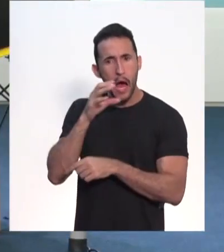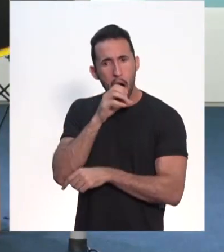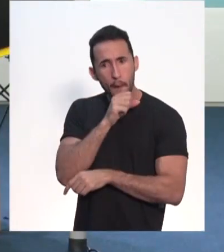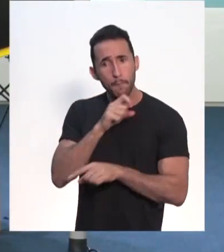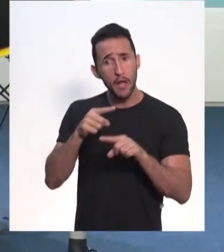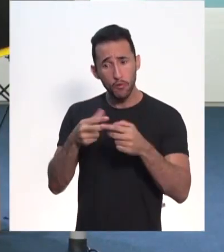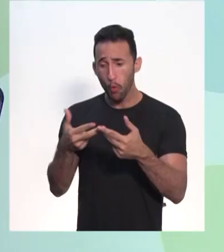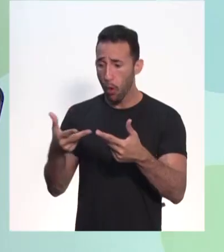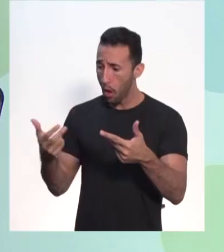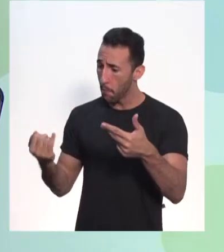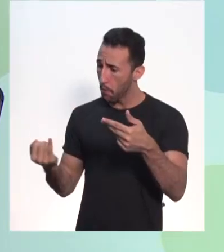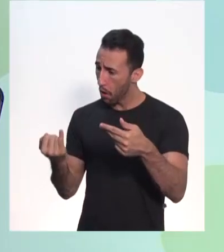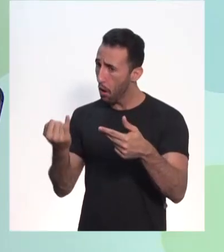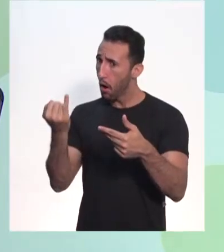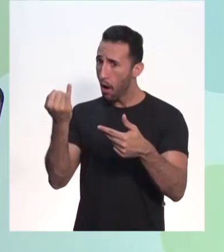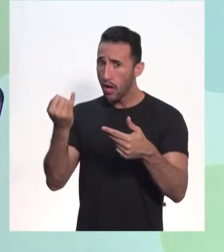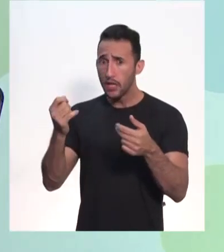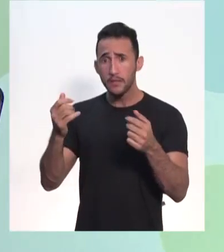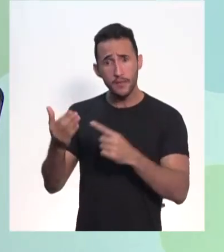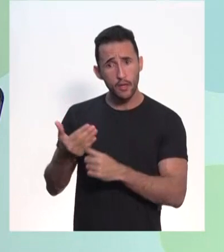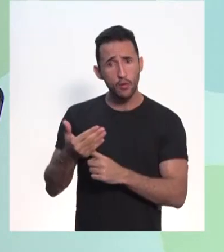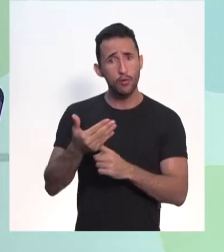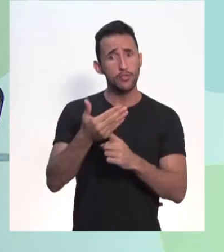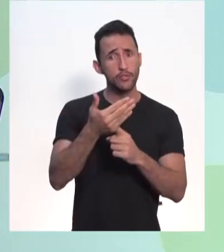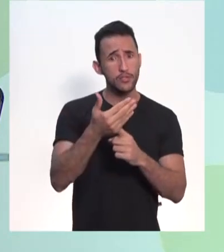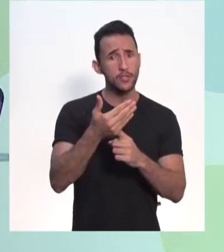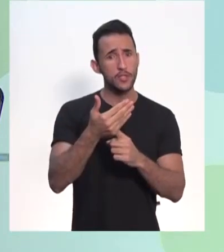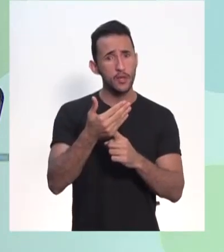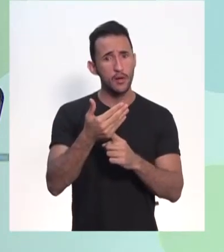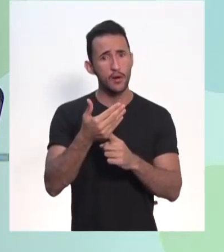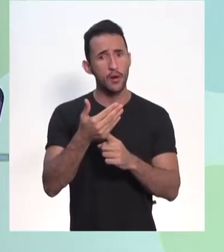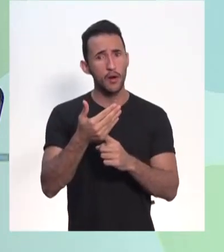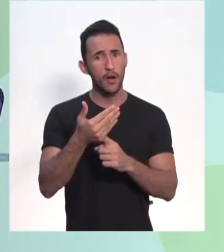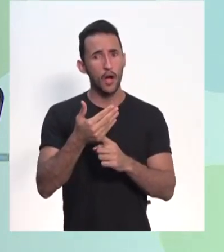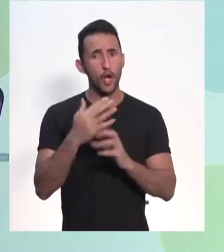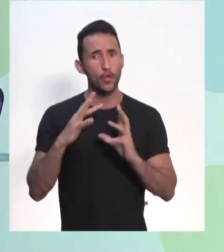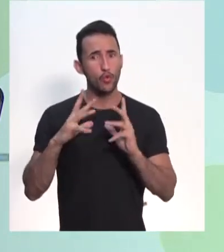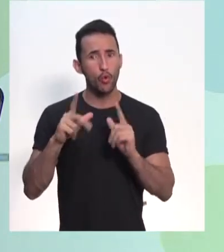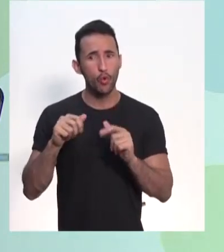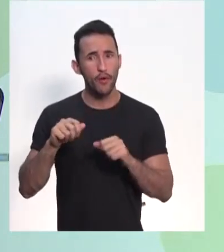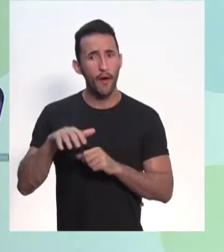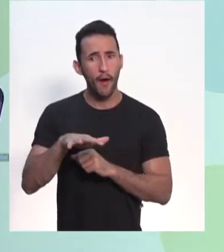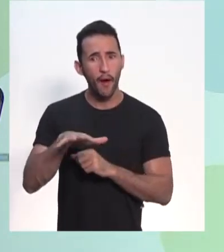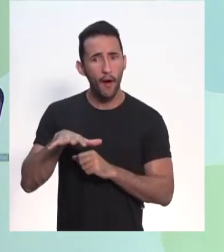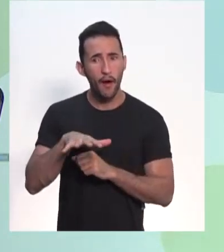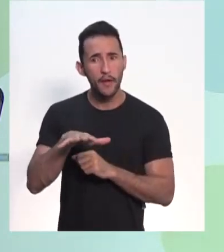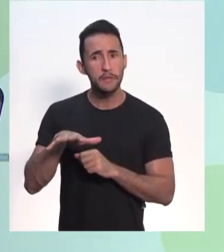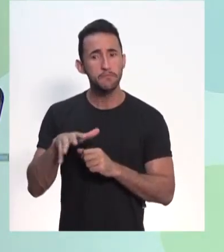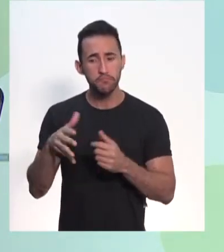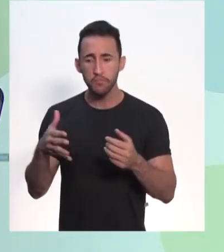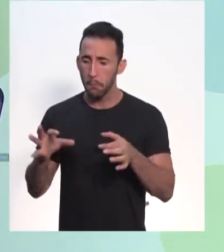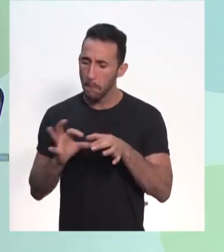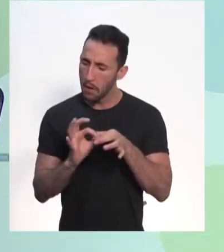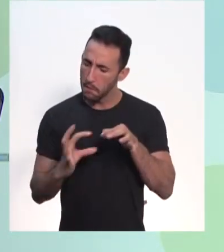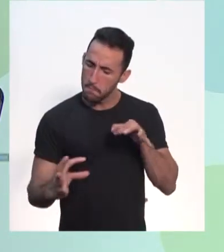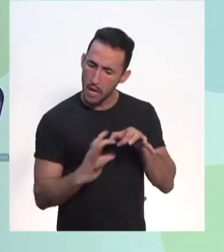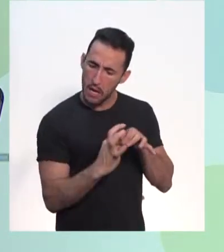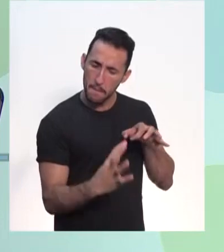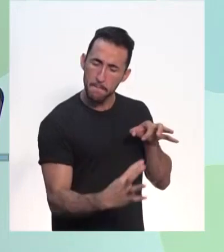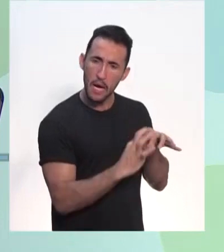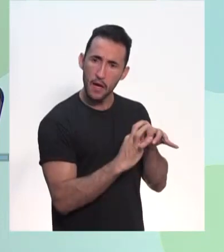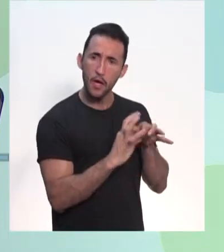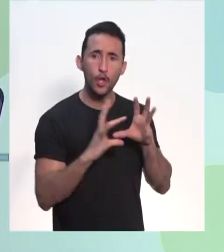é que eu faço o roteiro do vídeo? Não é sair gravando. A gente vai pensar nesse vídeo, vai roteirizar, vai